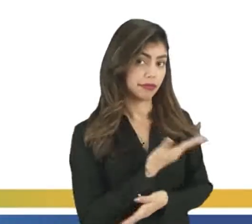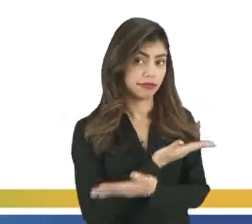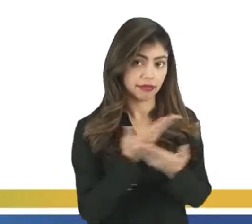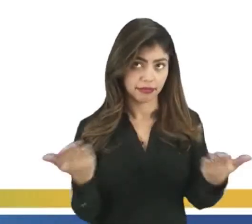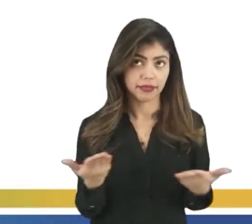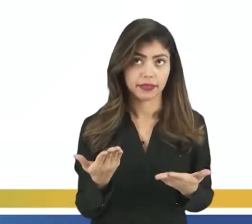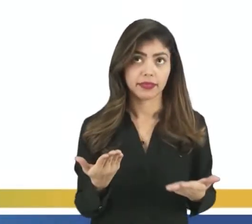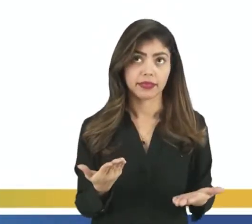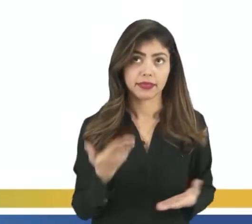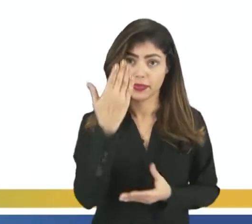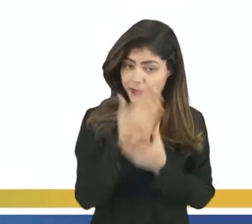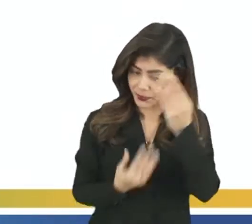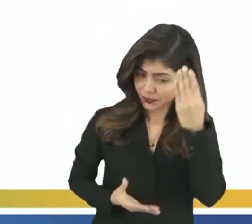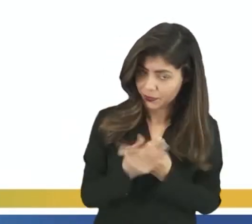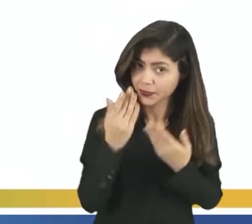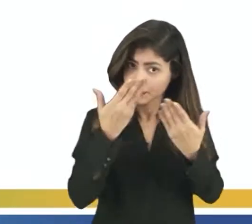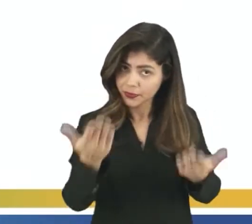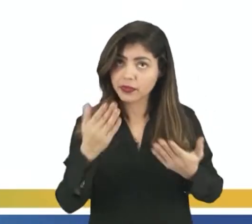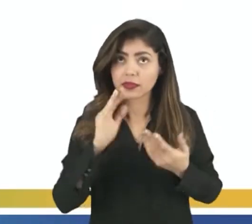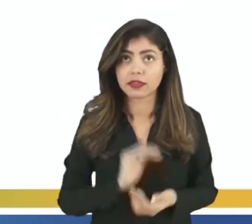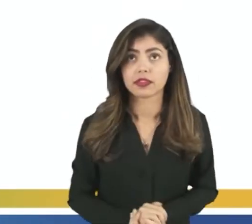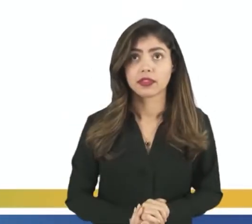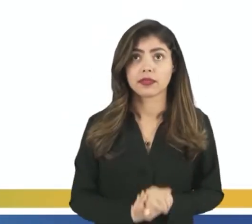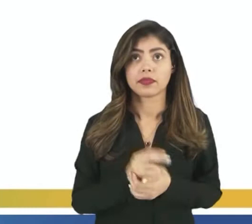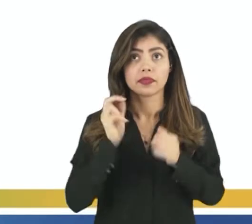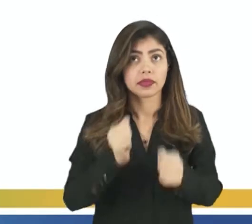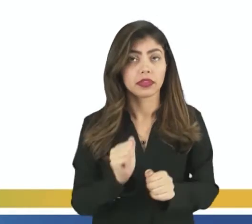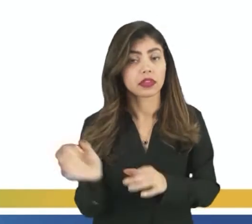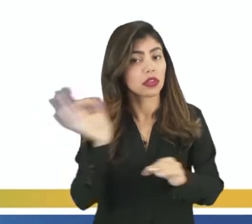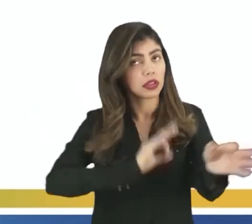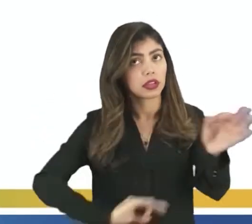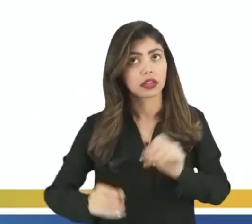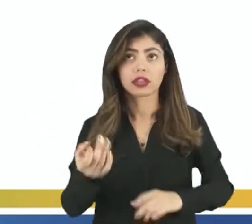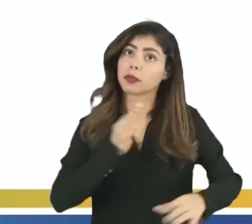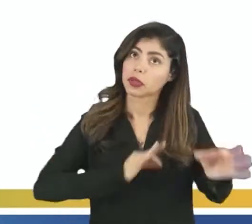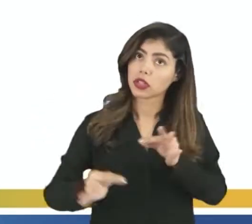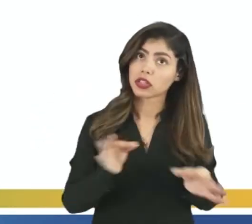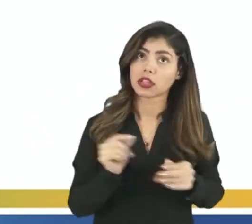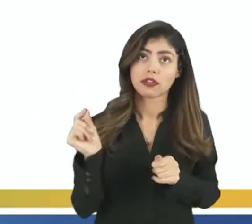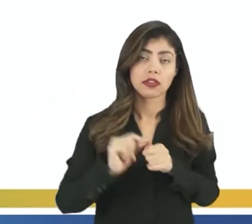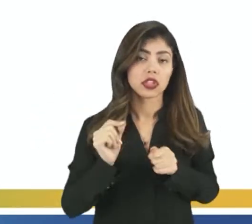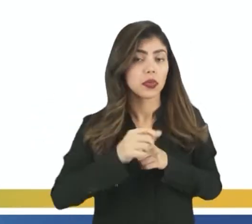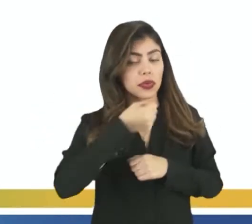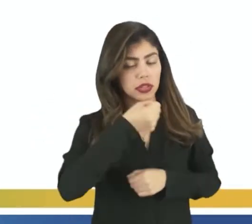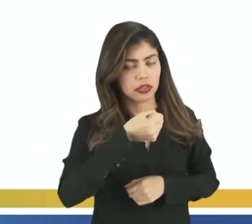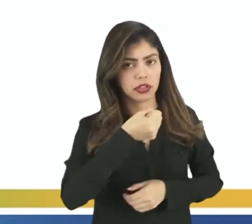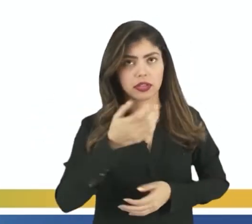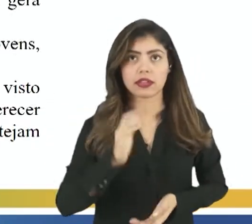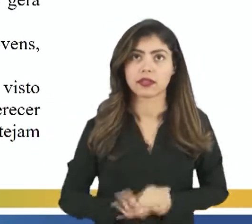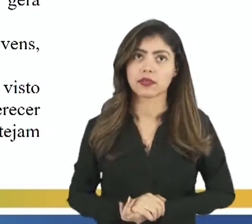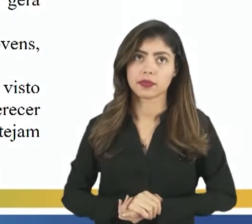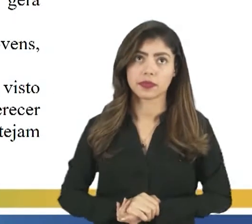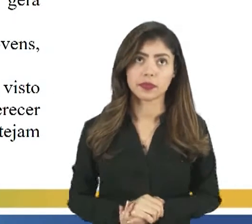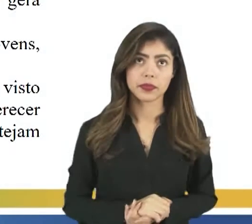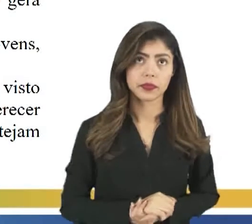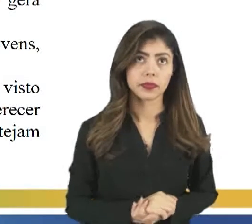vez. Mão na massa, hein? Seguindo as orientações, você vai planejar e produzir uma reportagem.